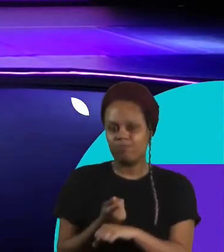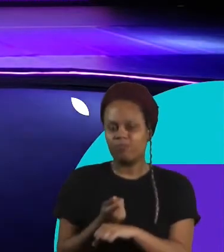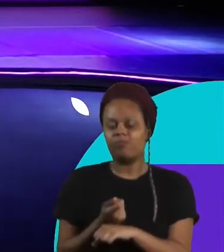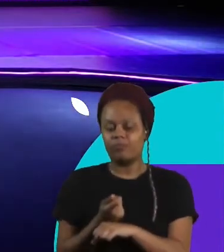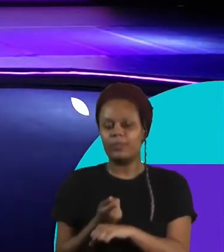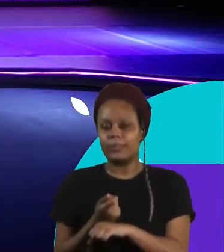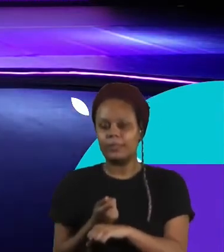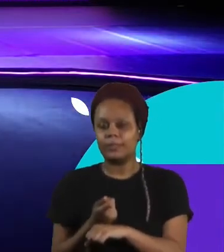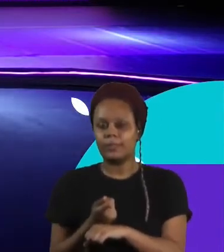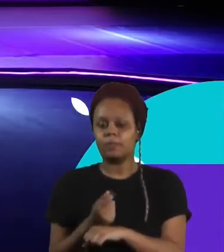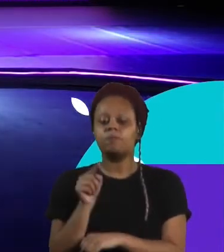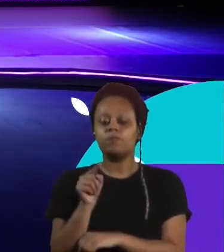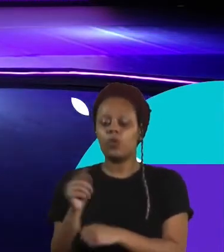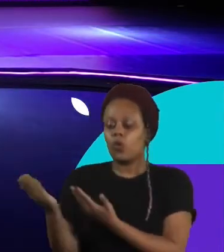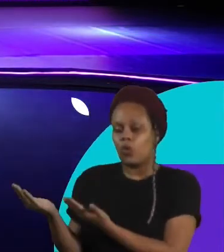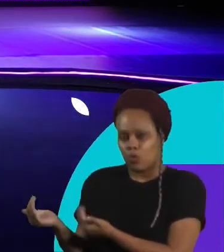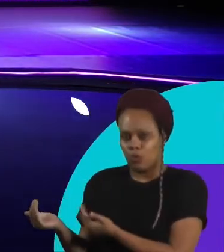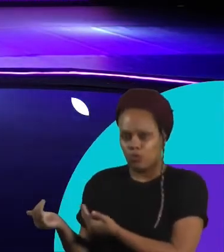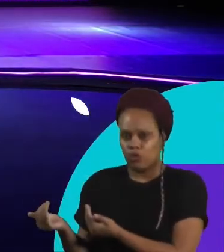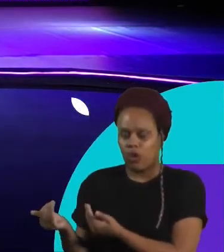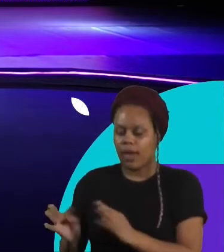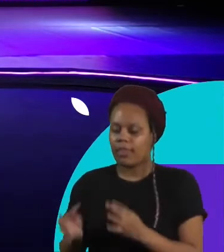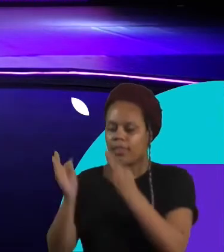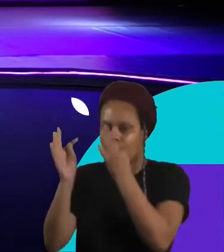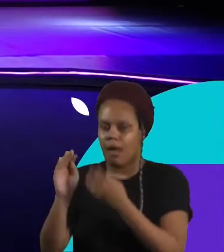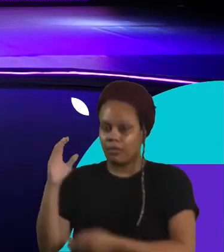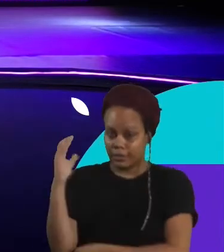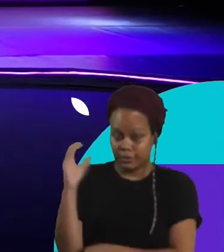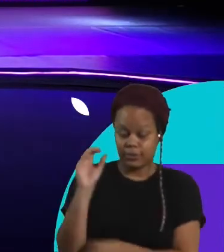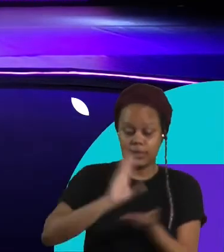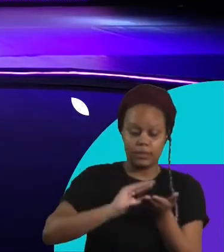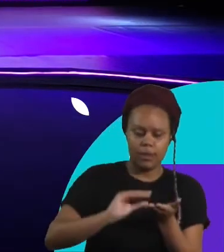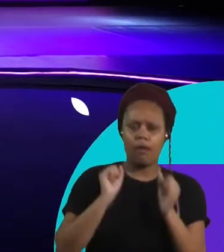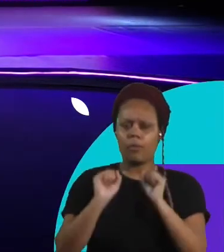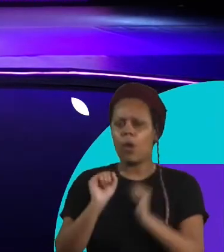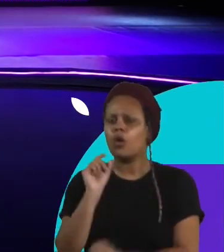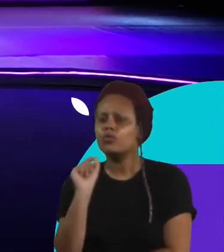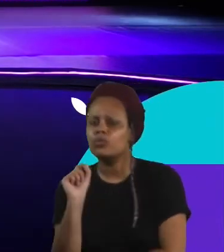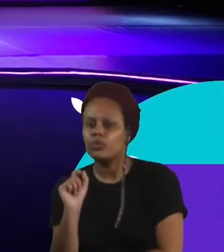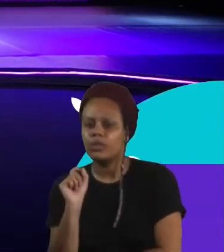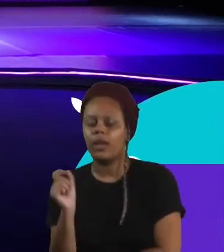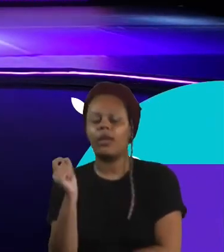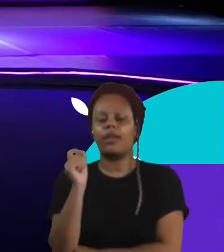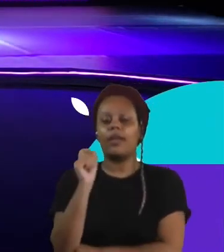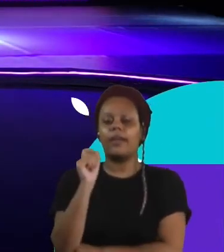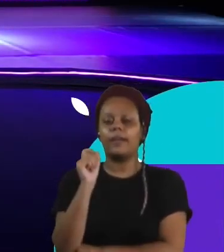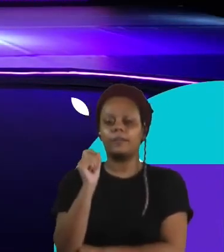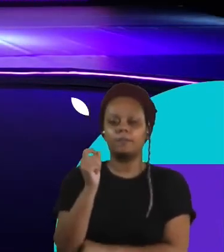jovem que vai ser, né, um técnico em ciência de dados, ele pode sair como assistente de gestão de dados,